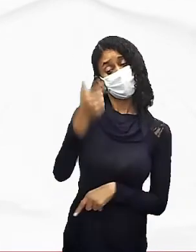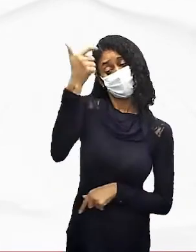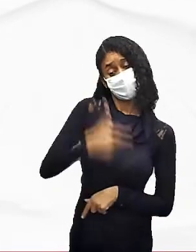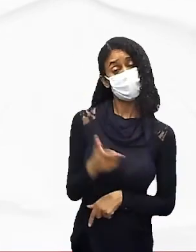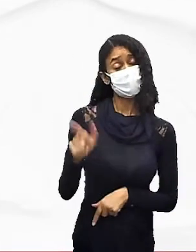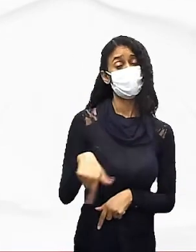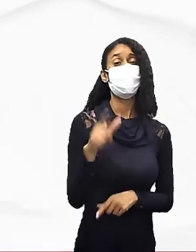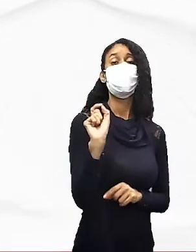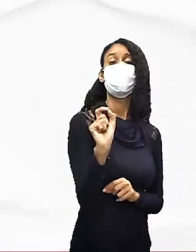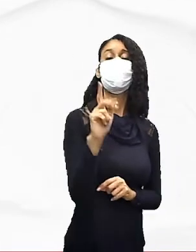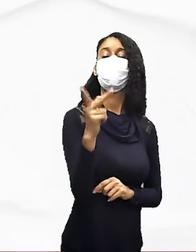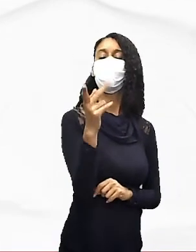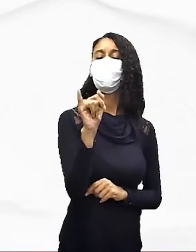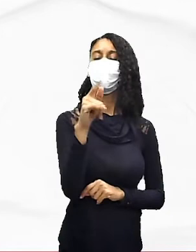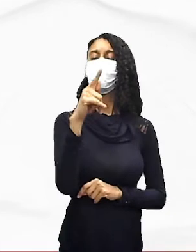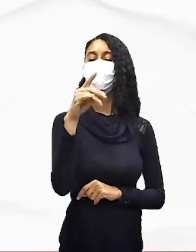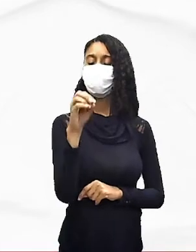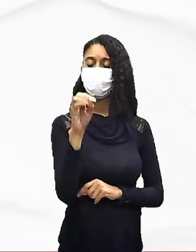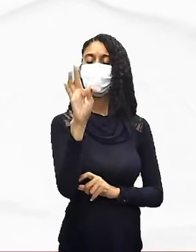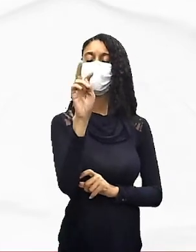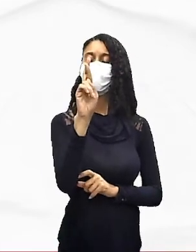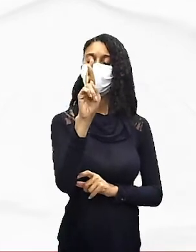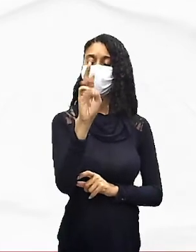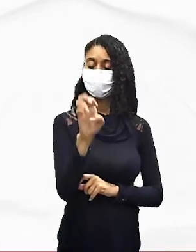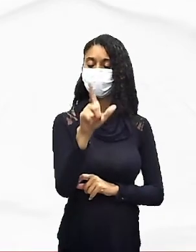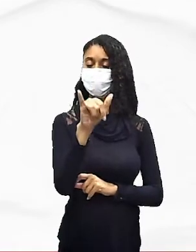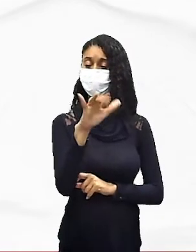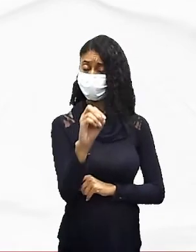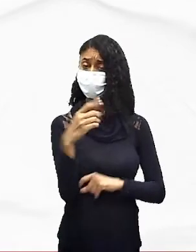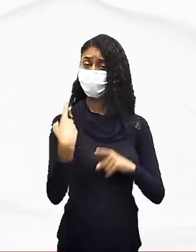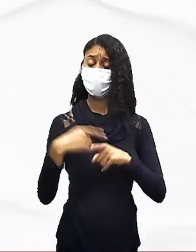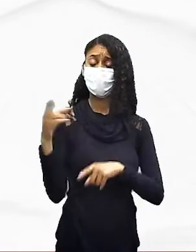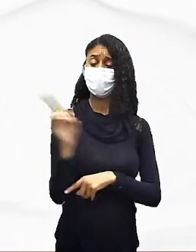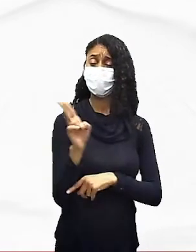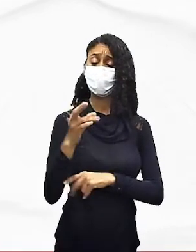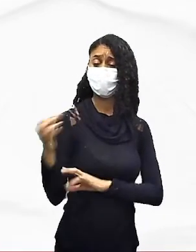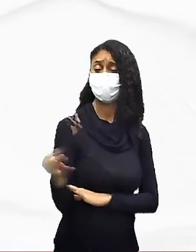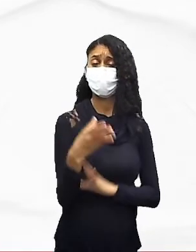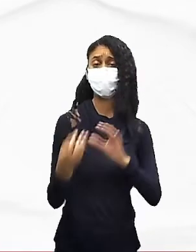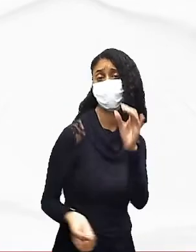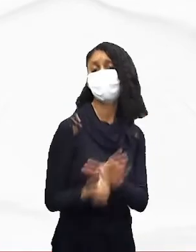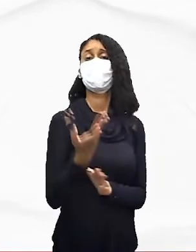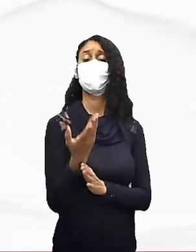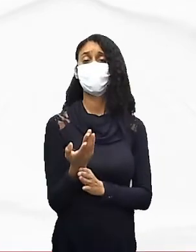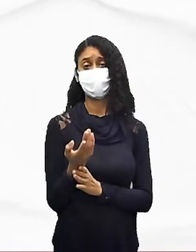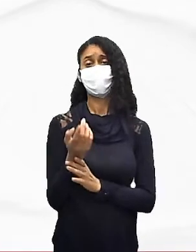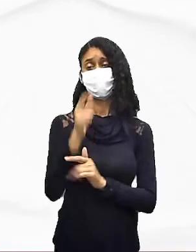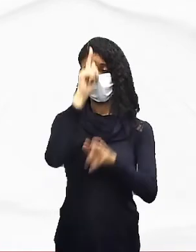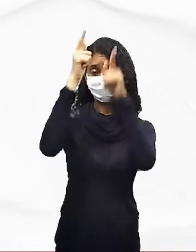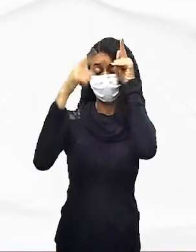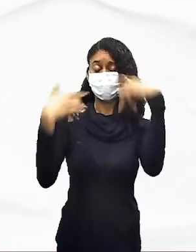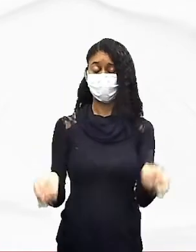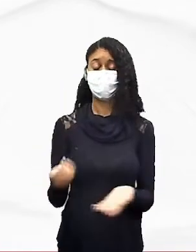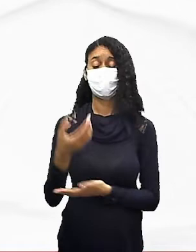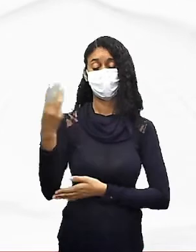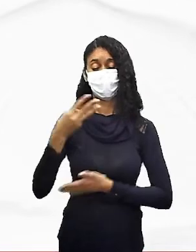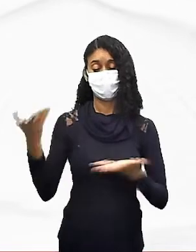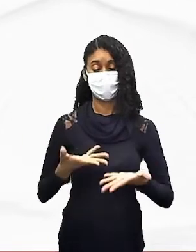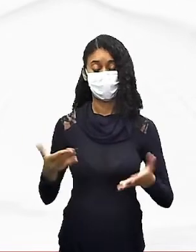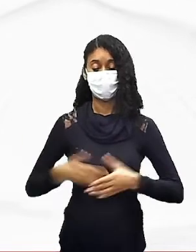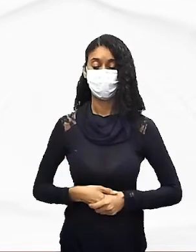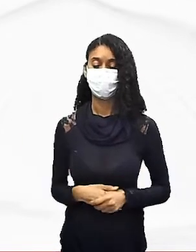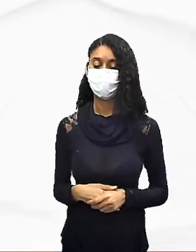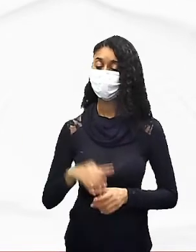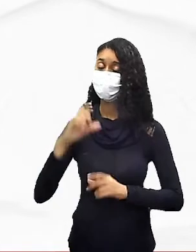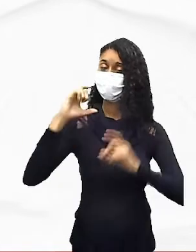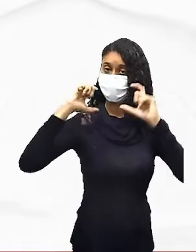ser um hipotrélico, porque é um nome inventado, criado. Né? Vamos lá então, terceiro quesito. Nesse trecho